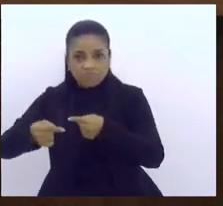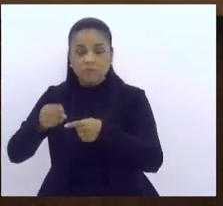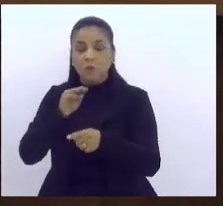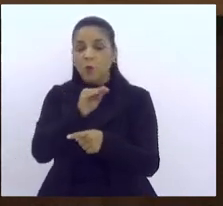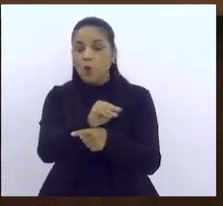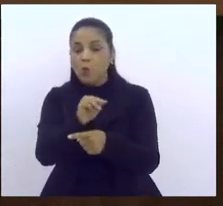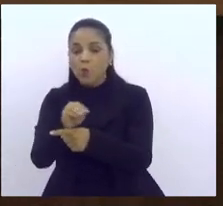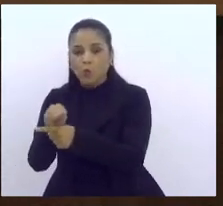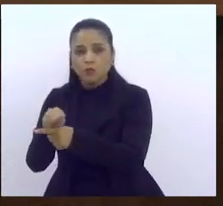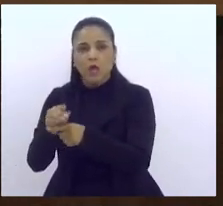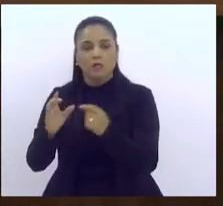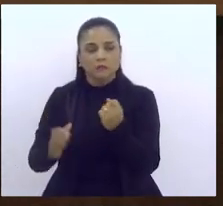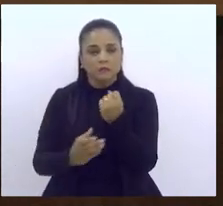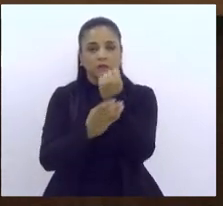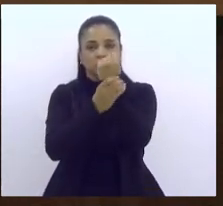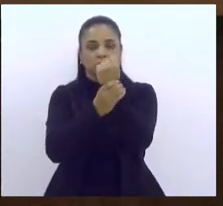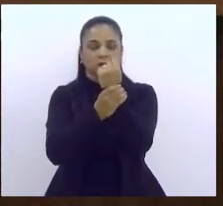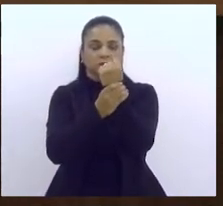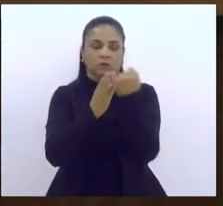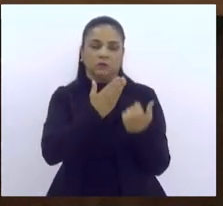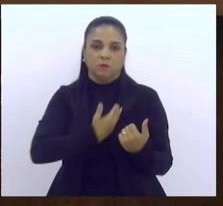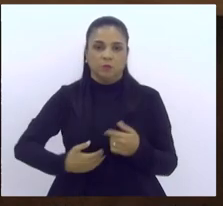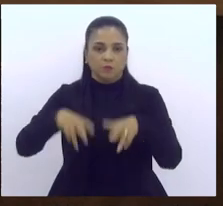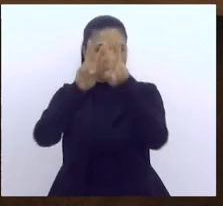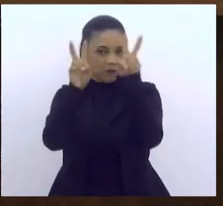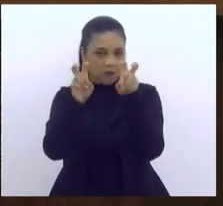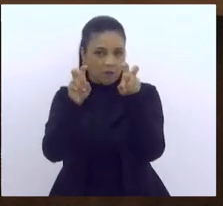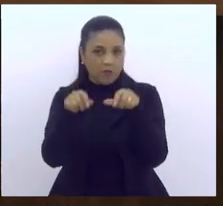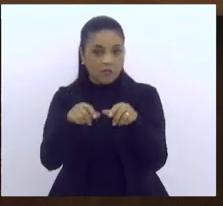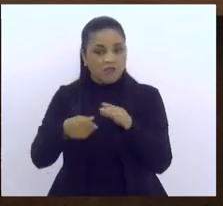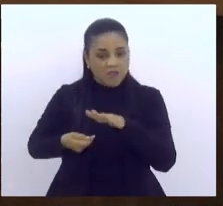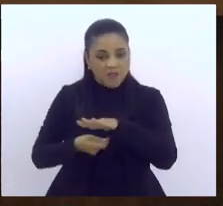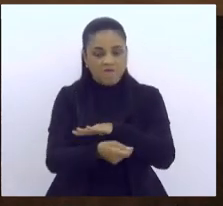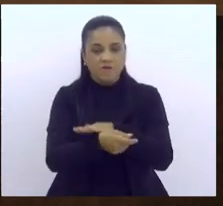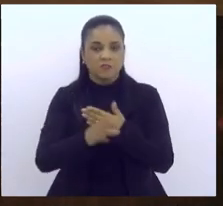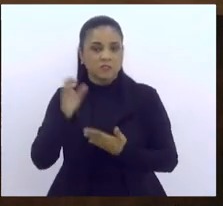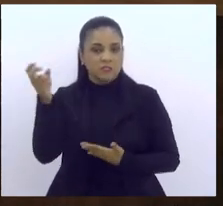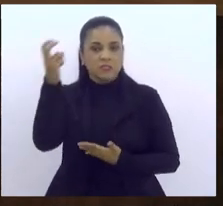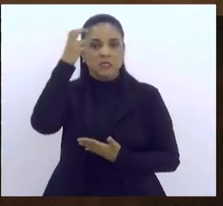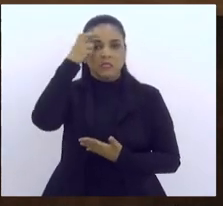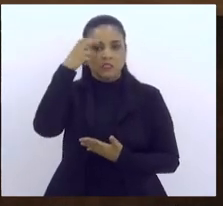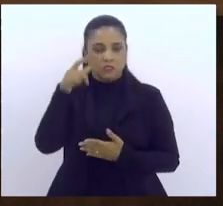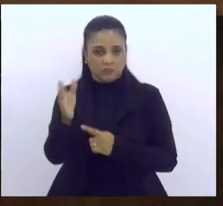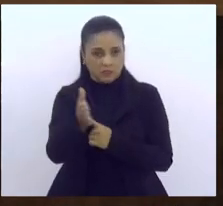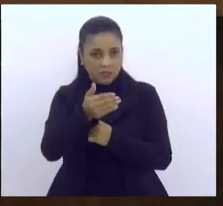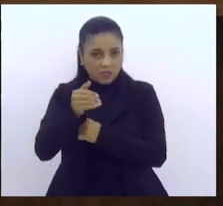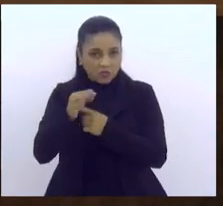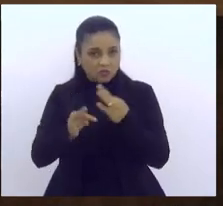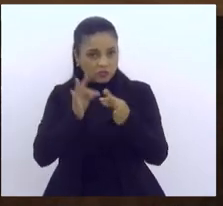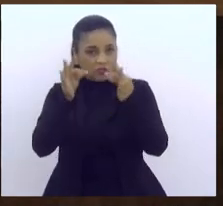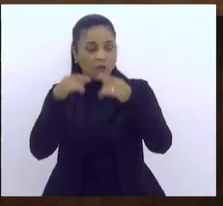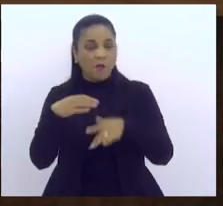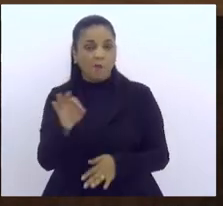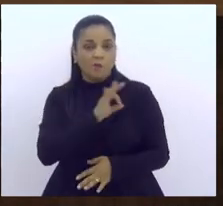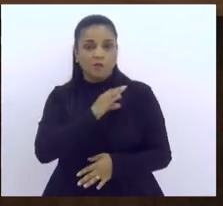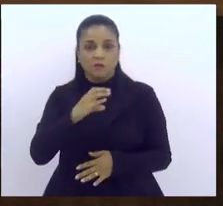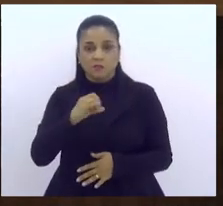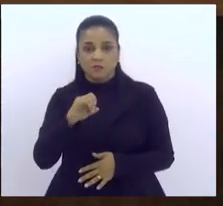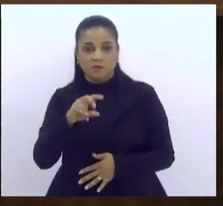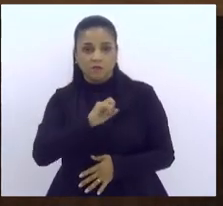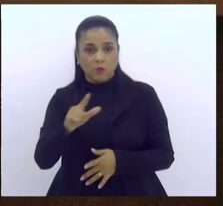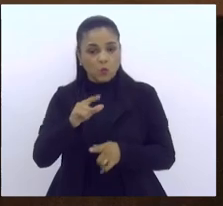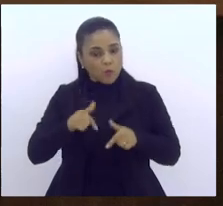cuidar o assunto de segurança pública do estado do Rio de Janeiro e investir em inteligência, fazer com que a Polícia Civil trabalhe